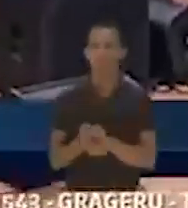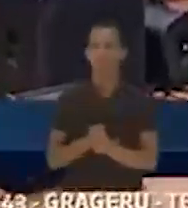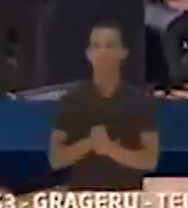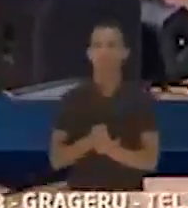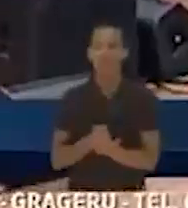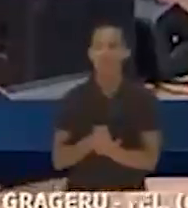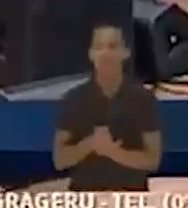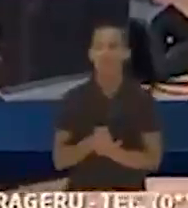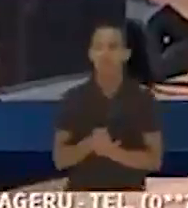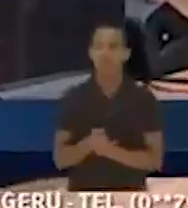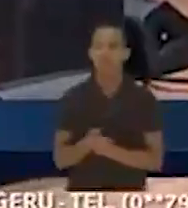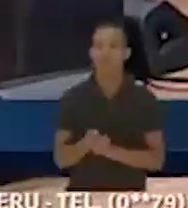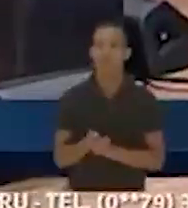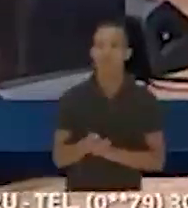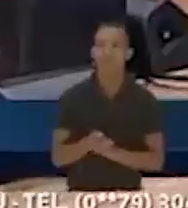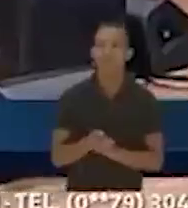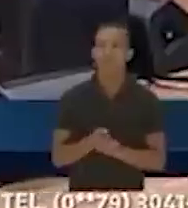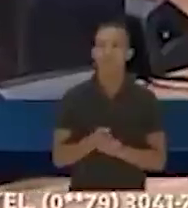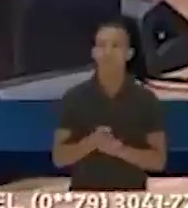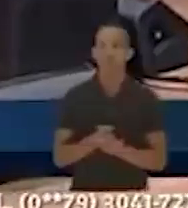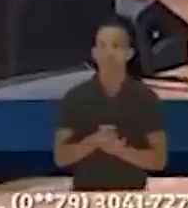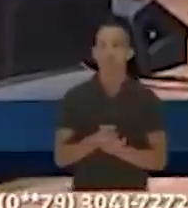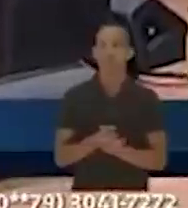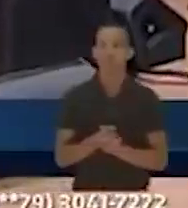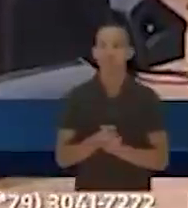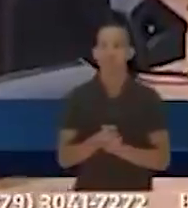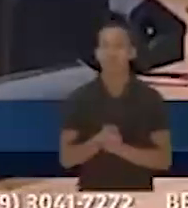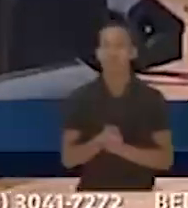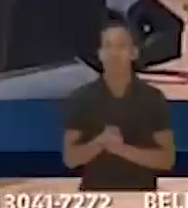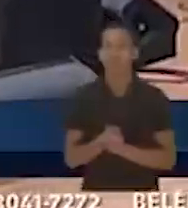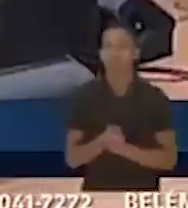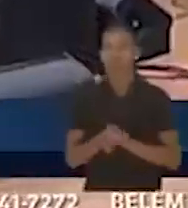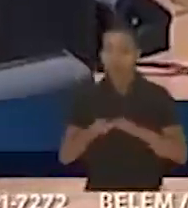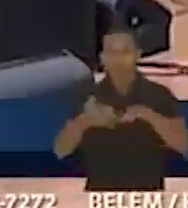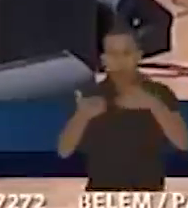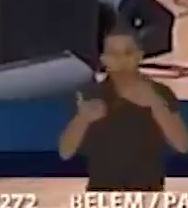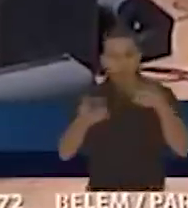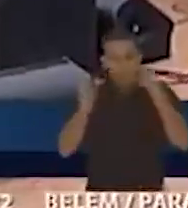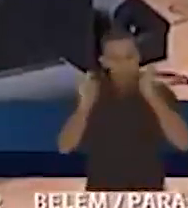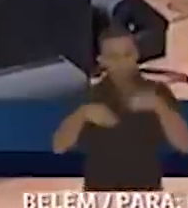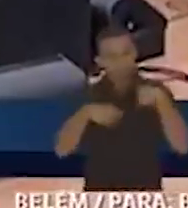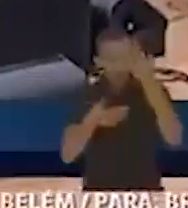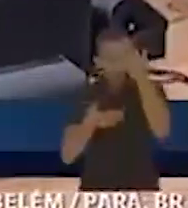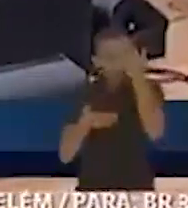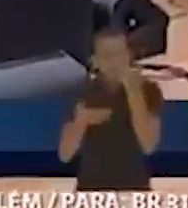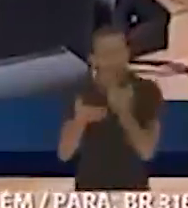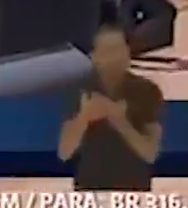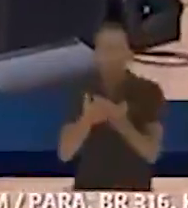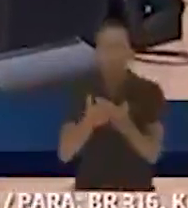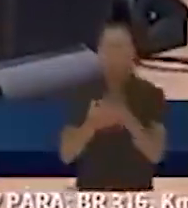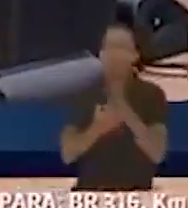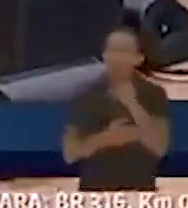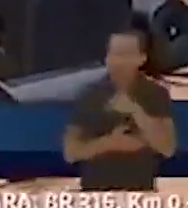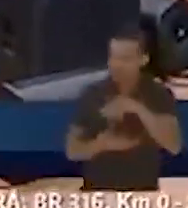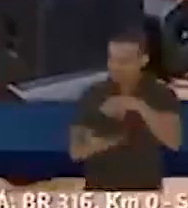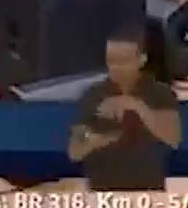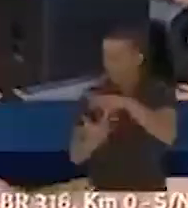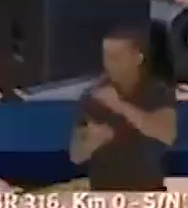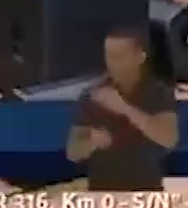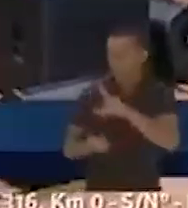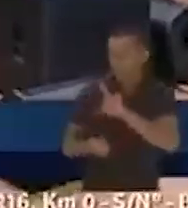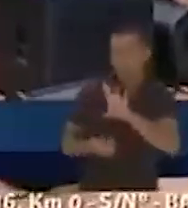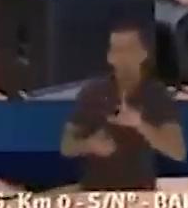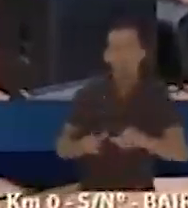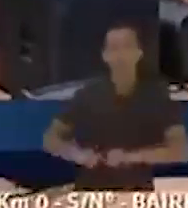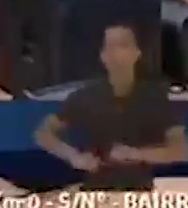Eu não posso crer que Deus me colocou aqui só pra sofrer. Eu não